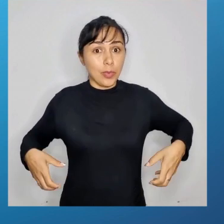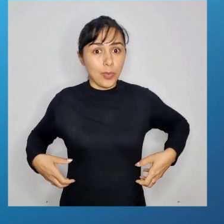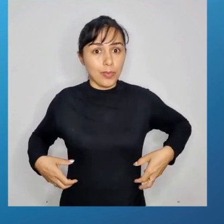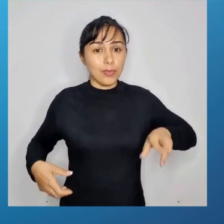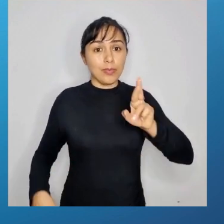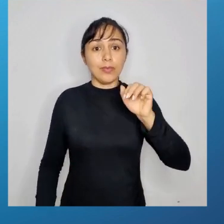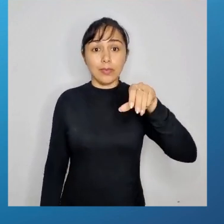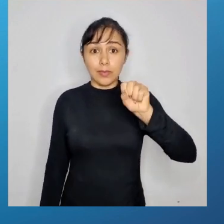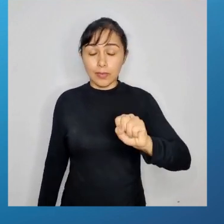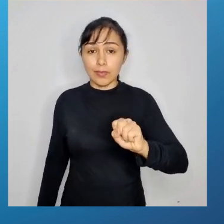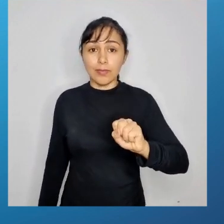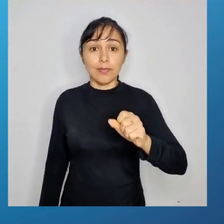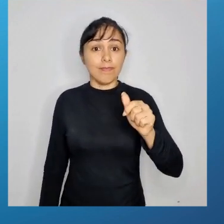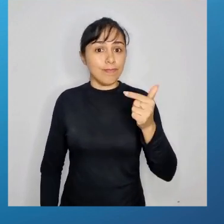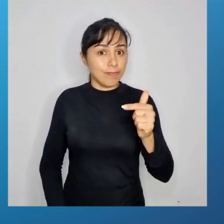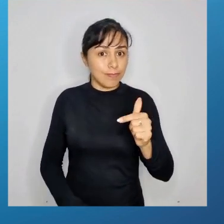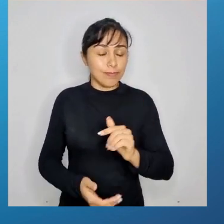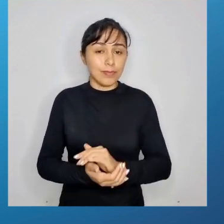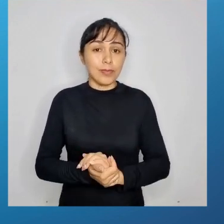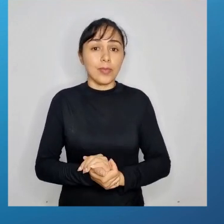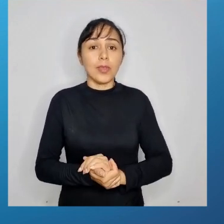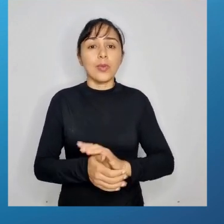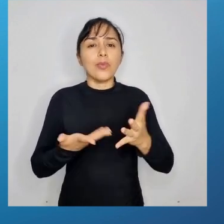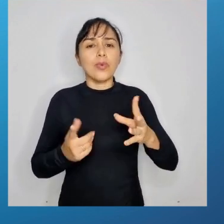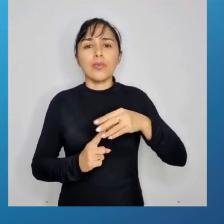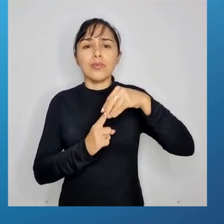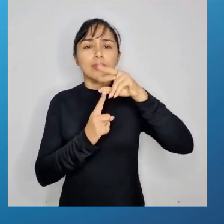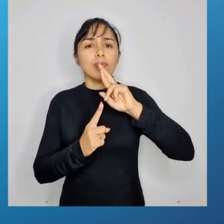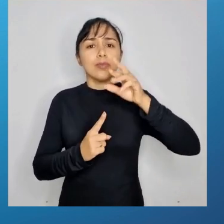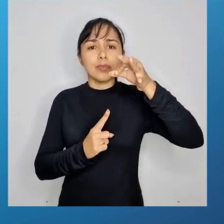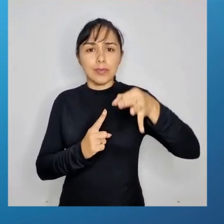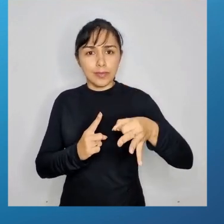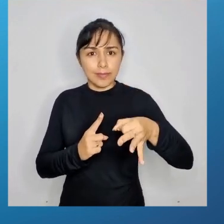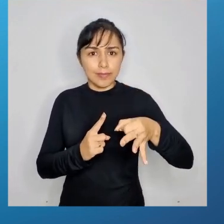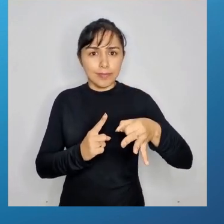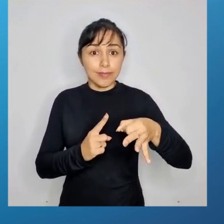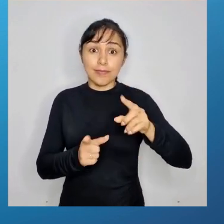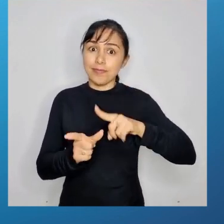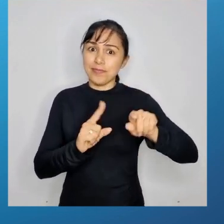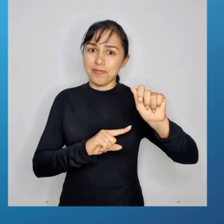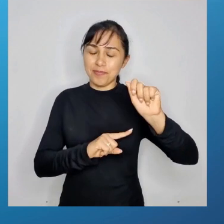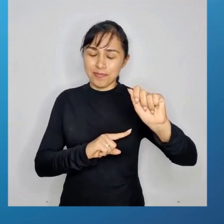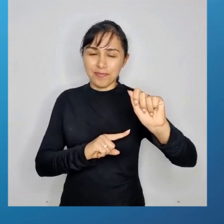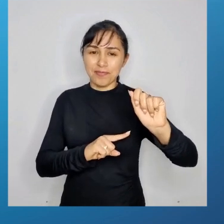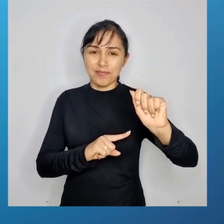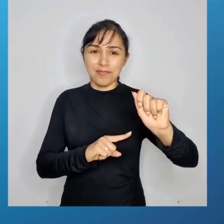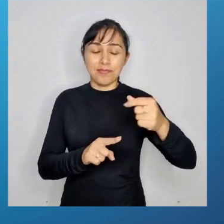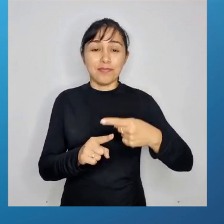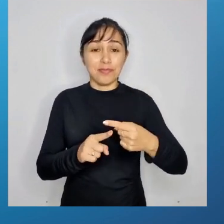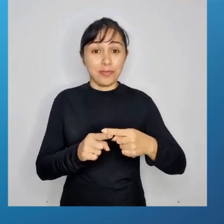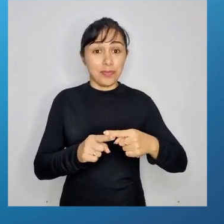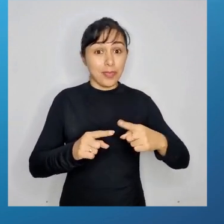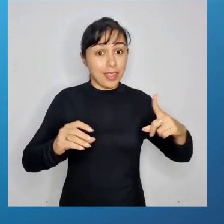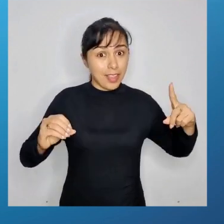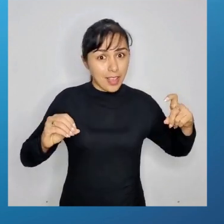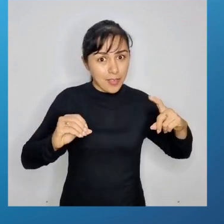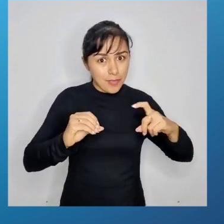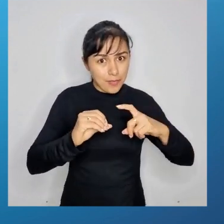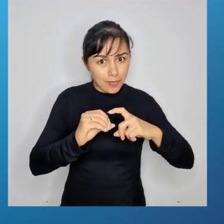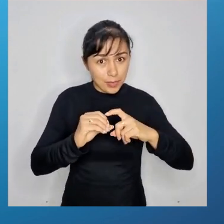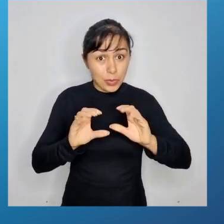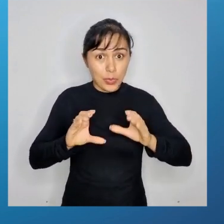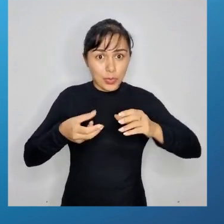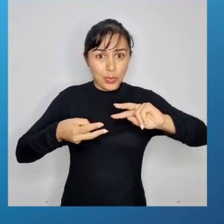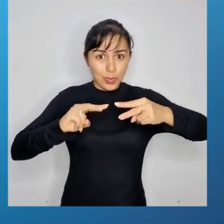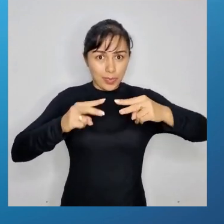Qual é a única resposta que pode ser a correta aqui? Letra A, A fecundação em anfíbios é geralmente